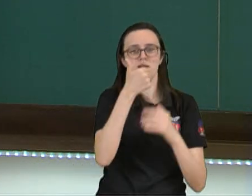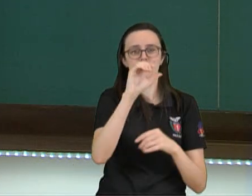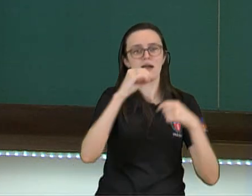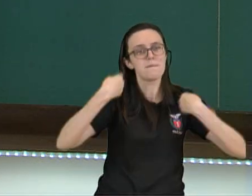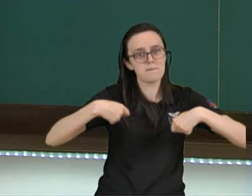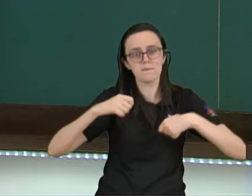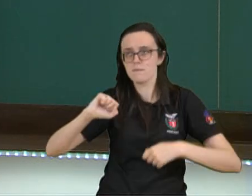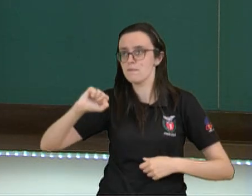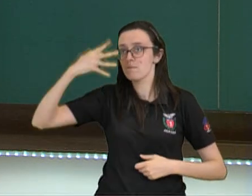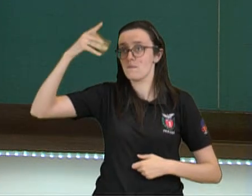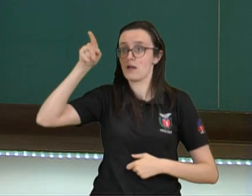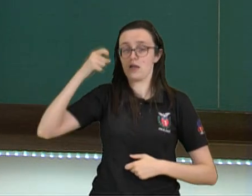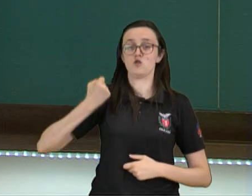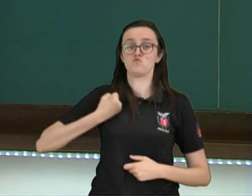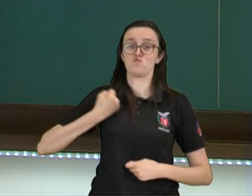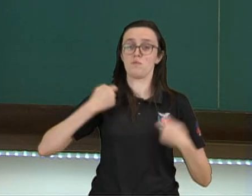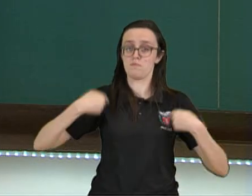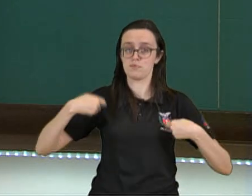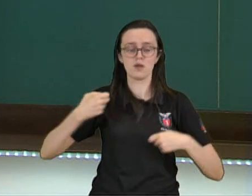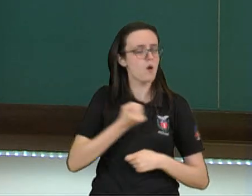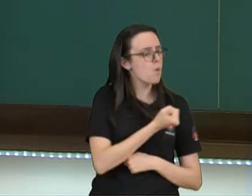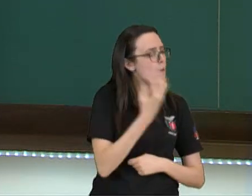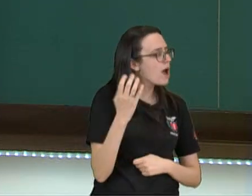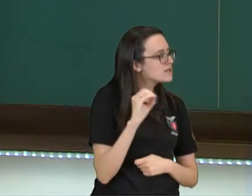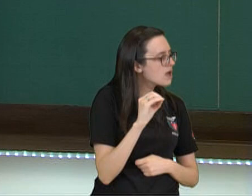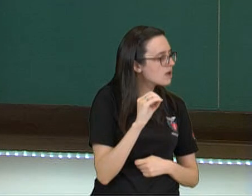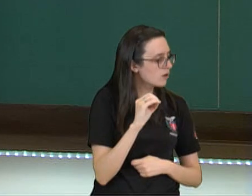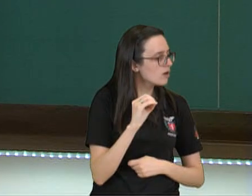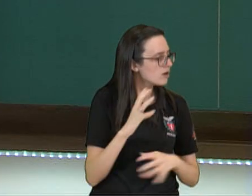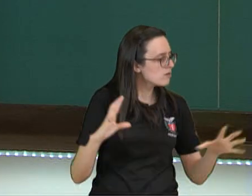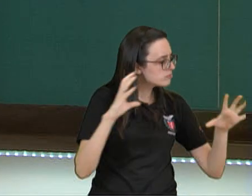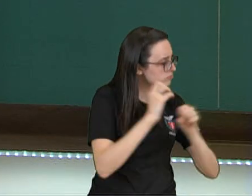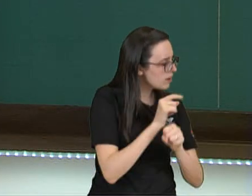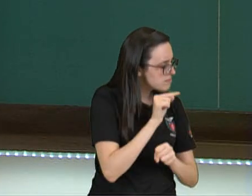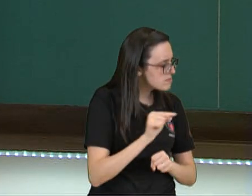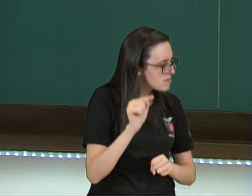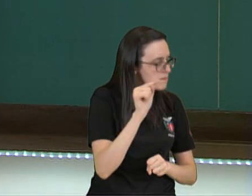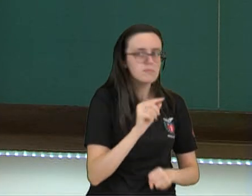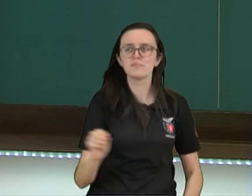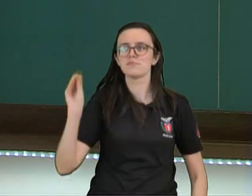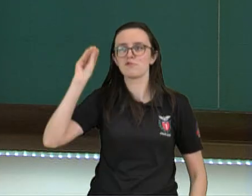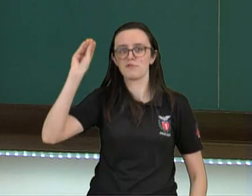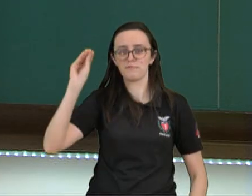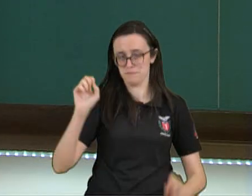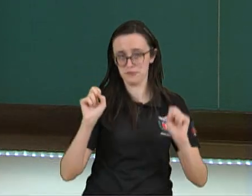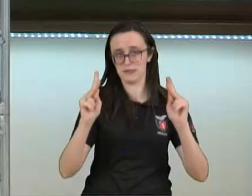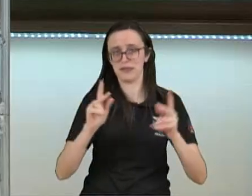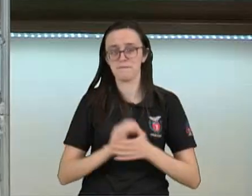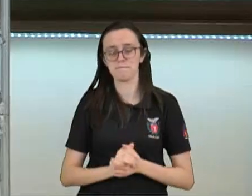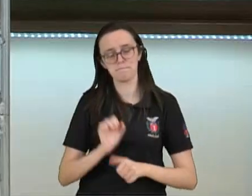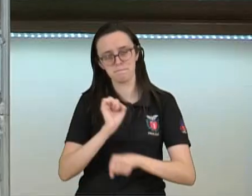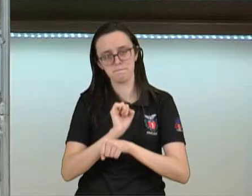que é um número inteiro, que é a quantidade de zeros que são suprimidos ali nessa escrita, ok?